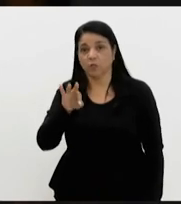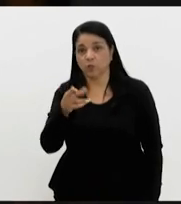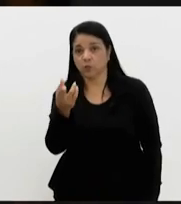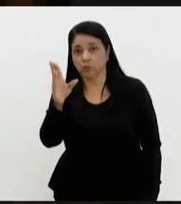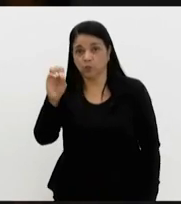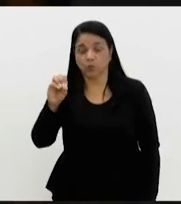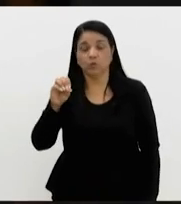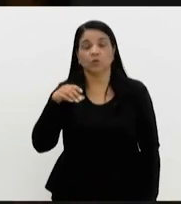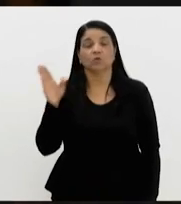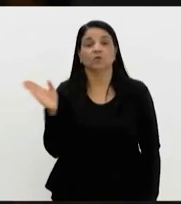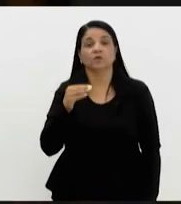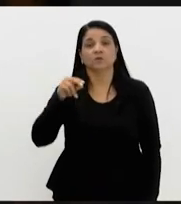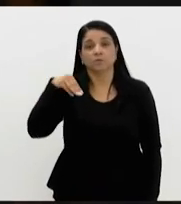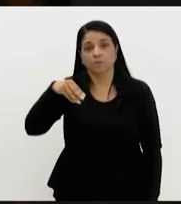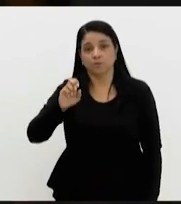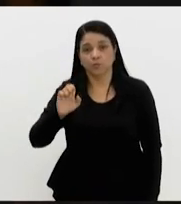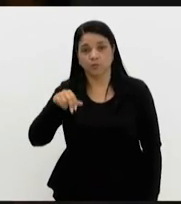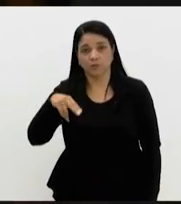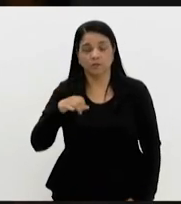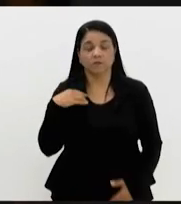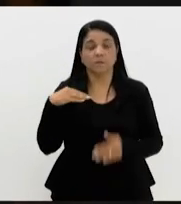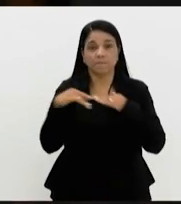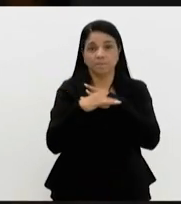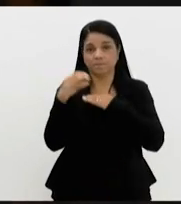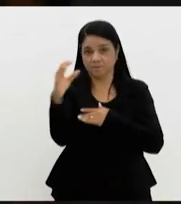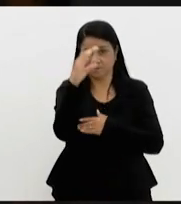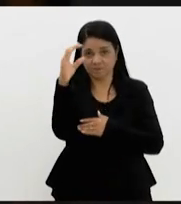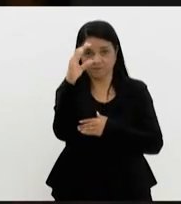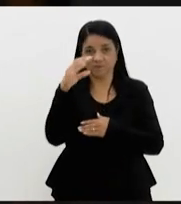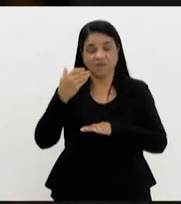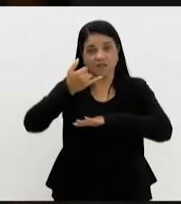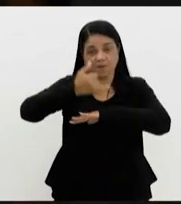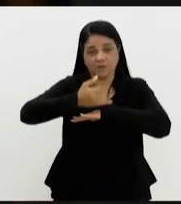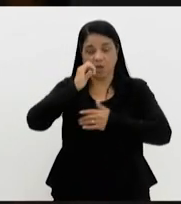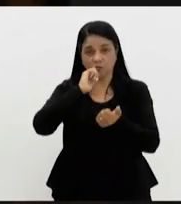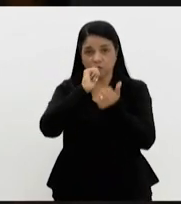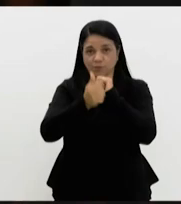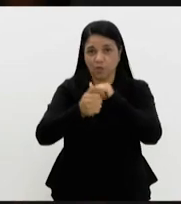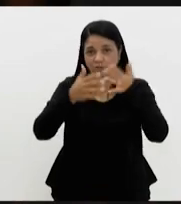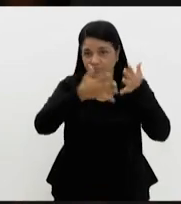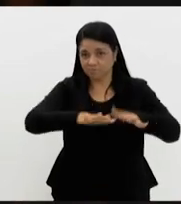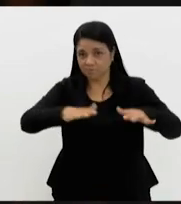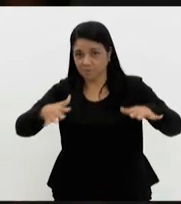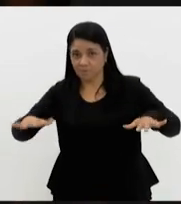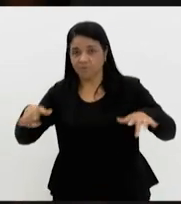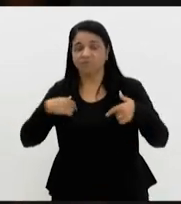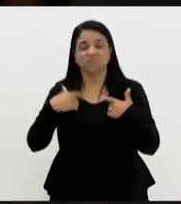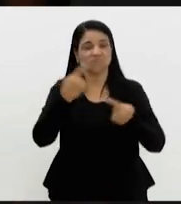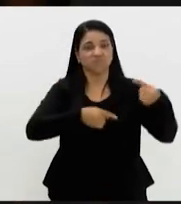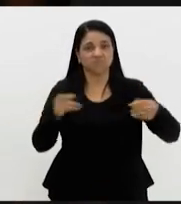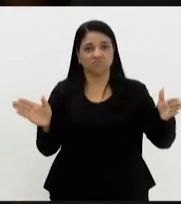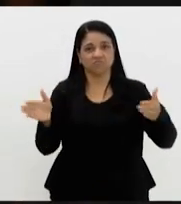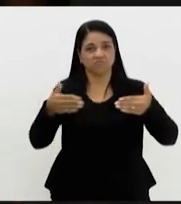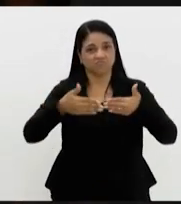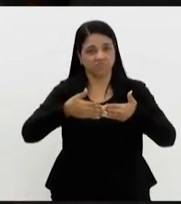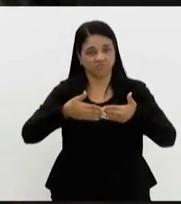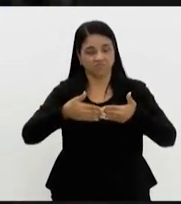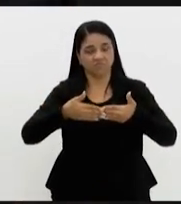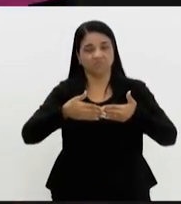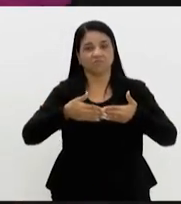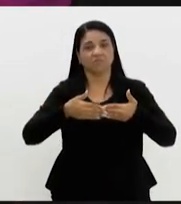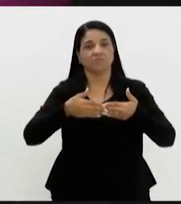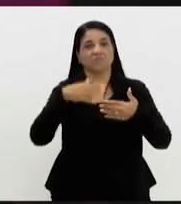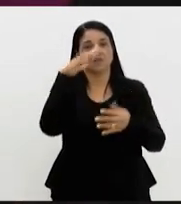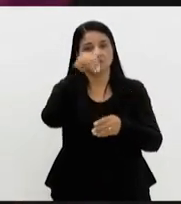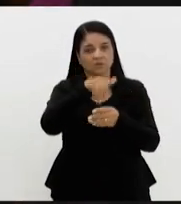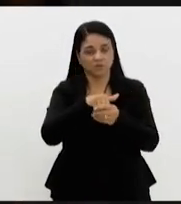Murni Neto, que declara o município de Niterói como a capital dos esportes marítimos. Em discussão, não havendo quem queira discutir, encerrada a